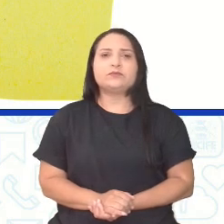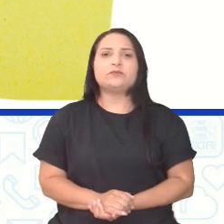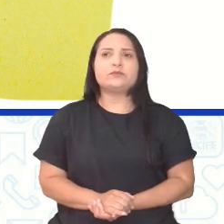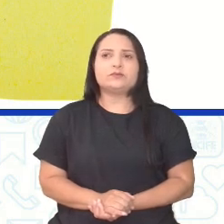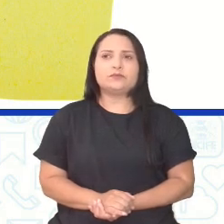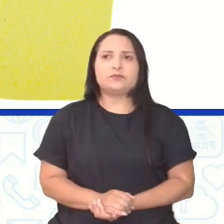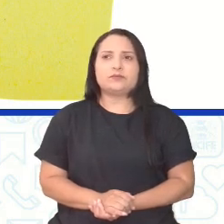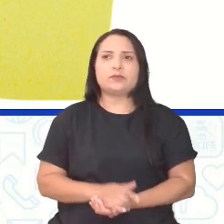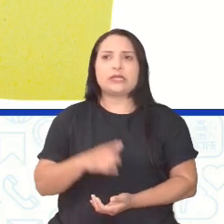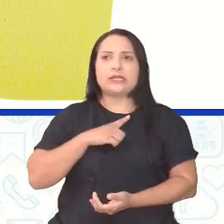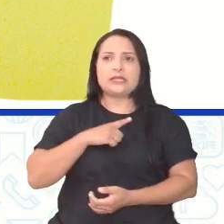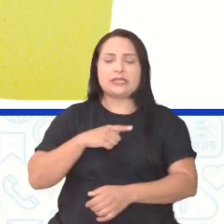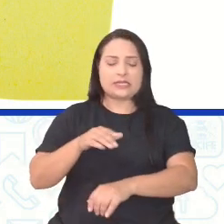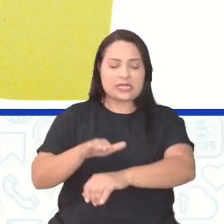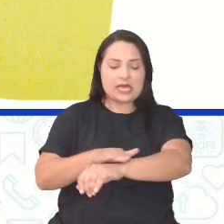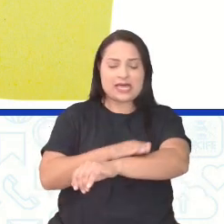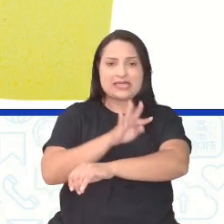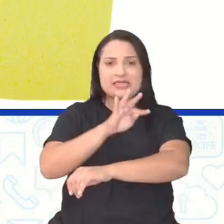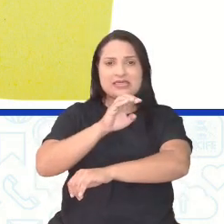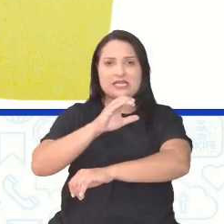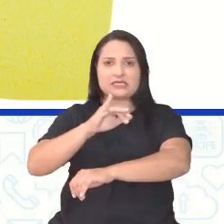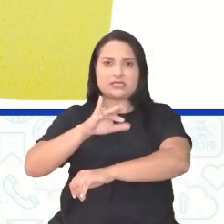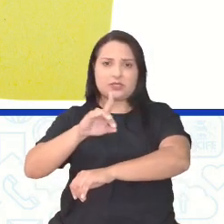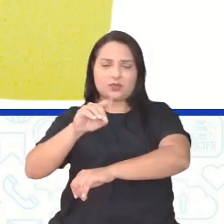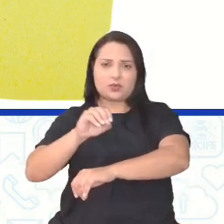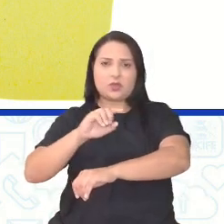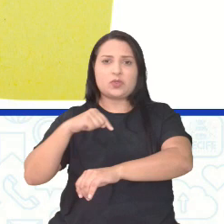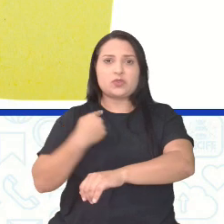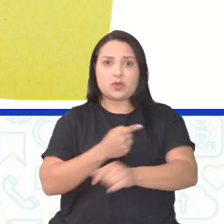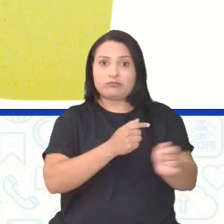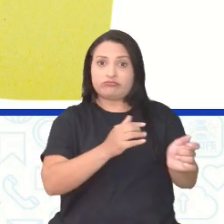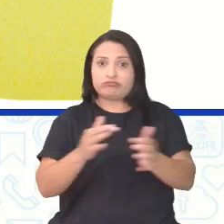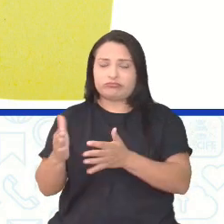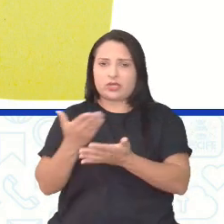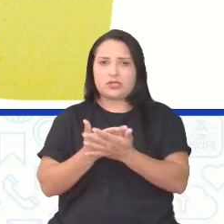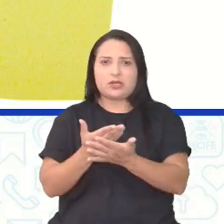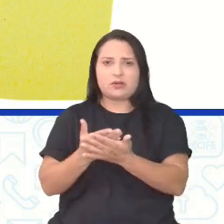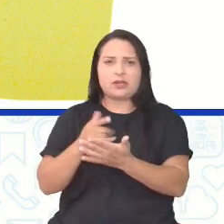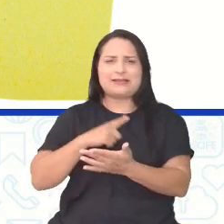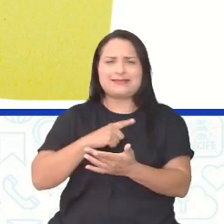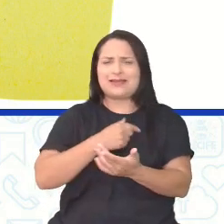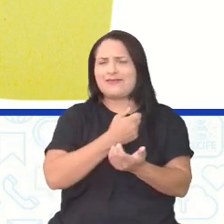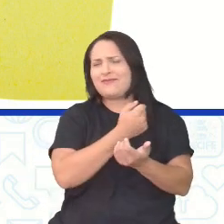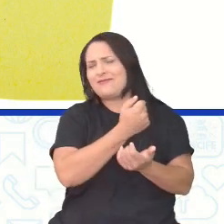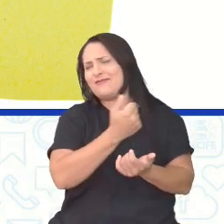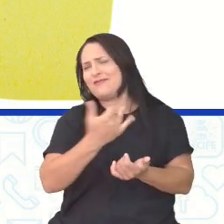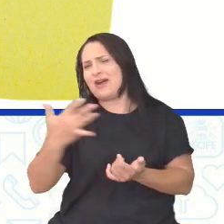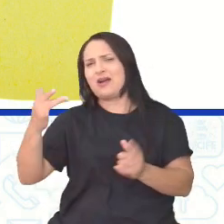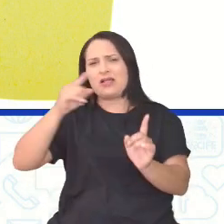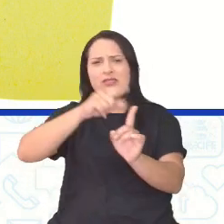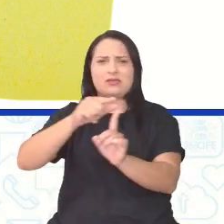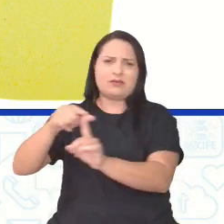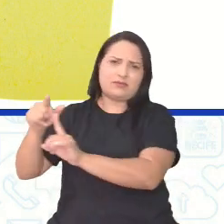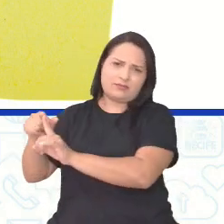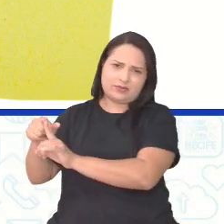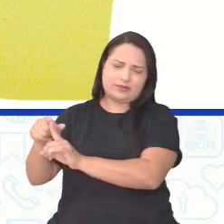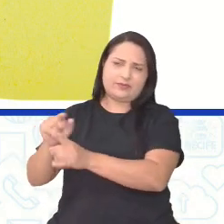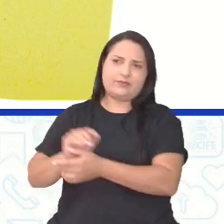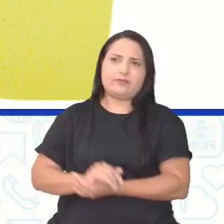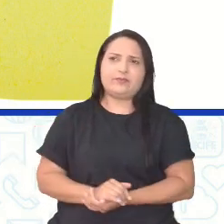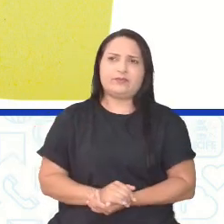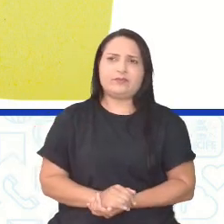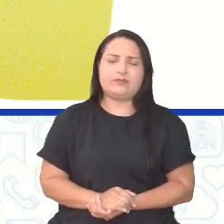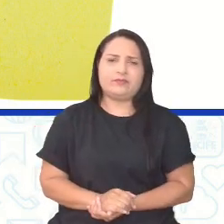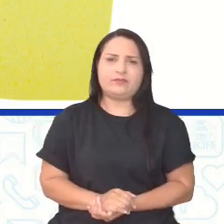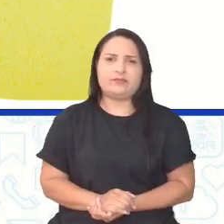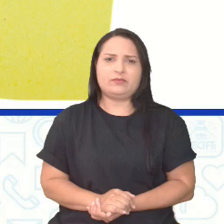aí de um tecido. E a gente vai ver no decorrer da aula que aí nós temos vários tecidos. Apenas esse corte, a gente vai ver